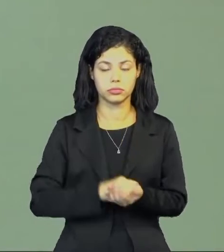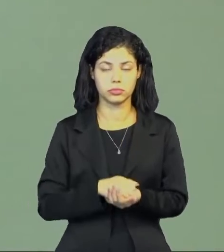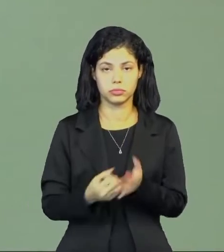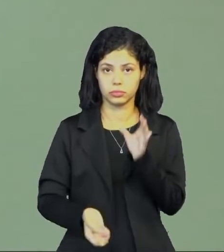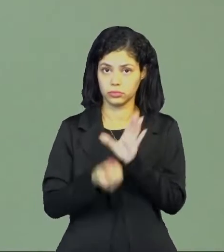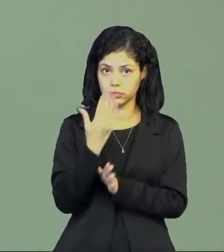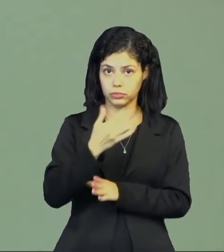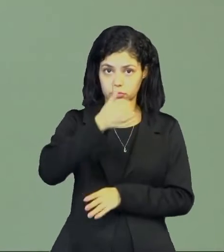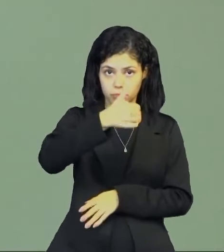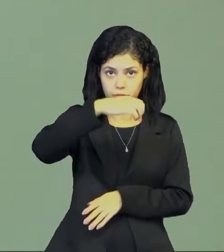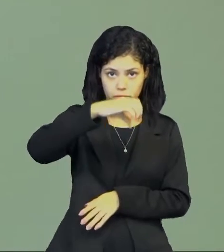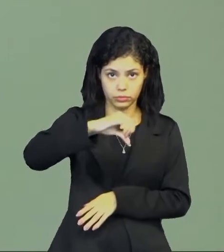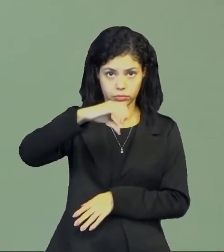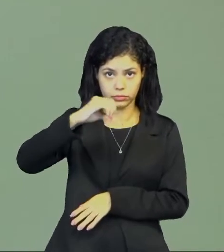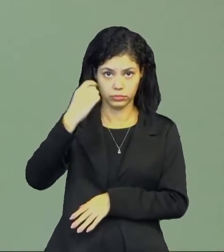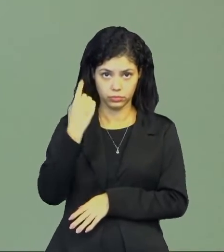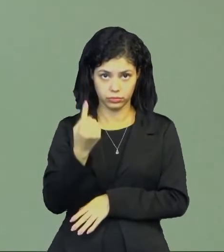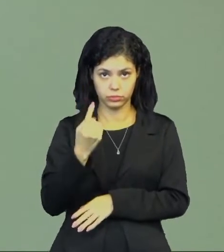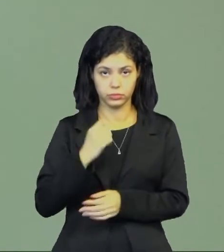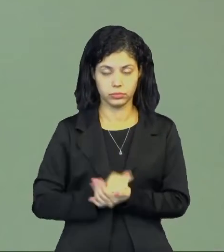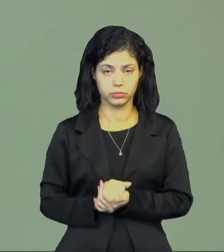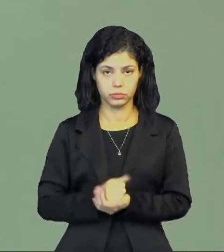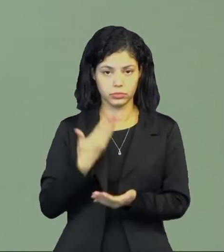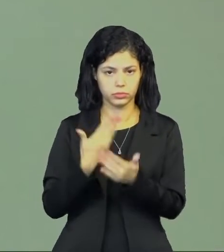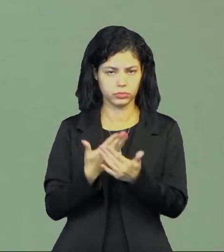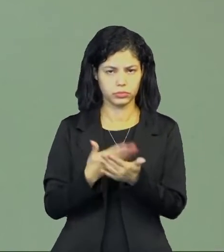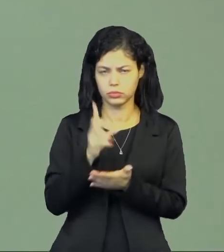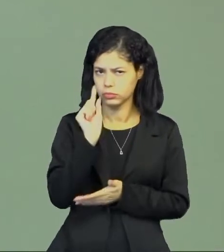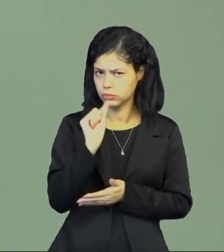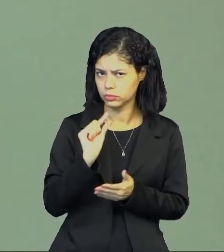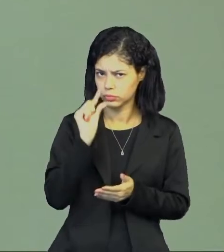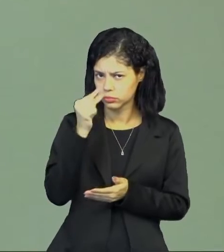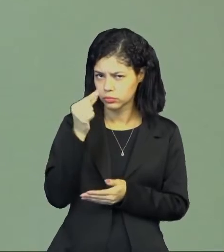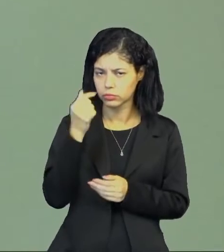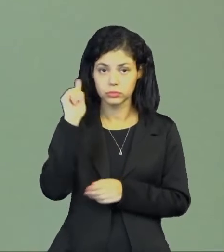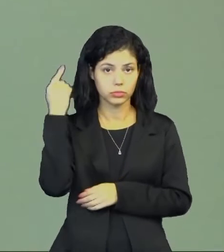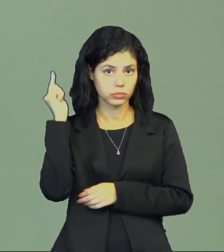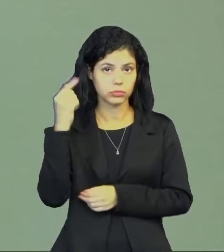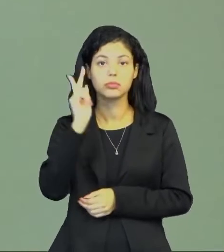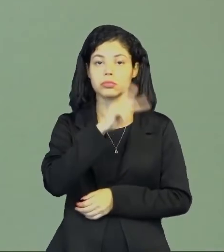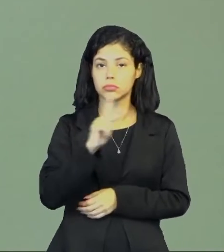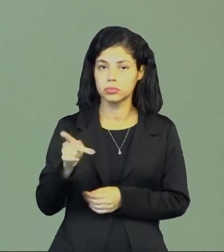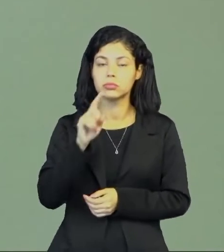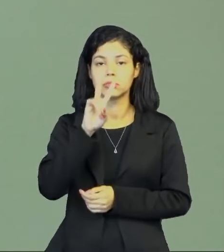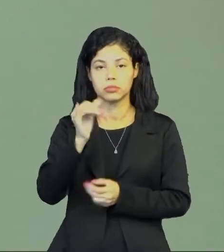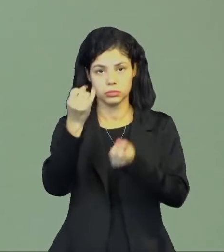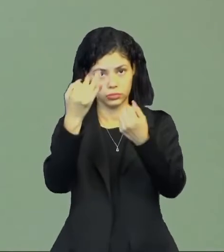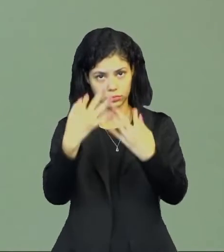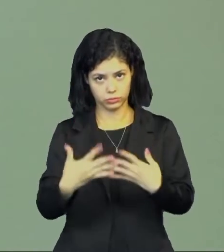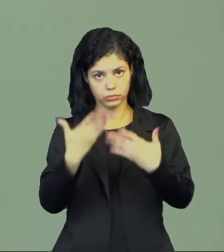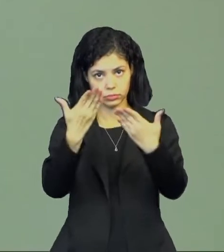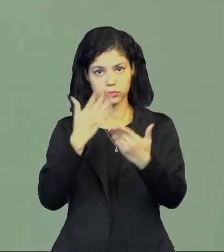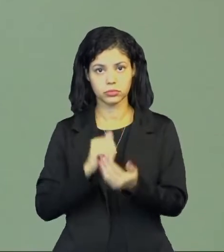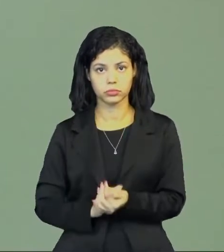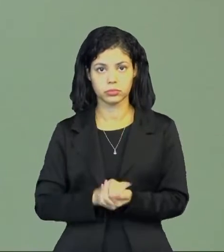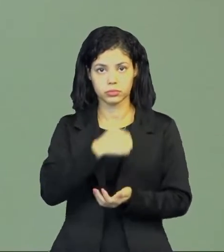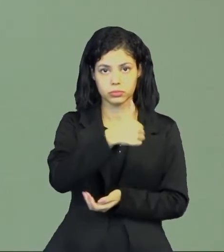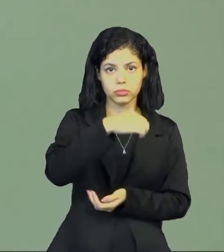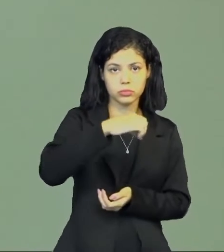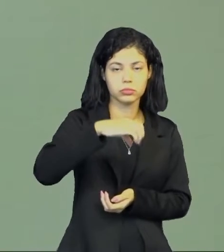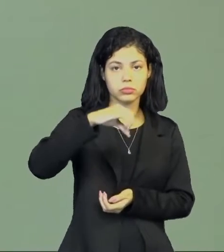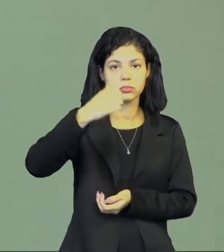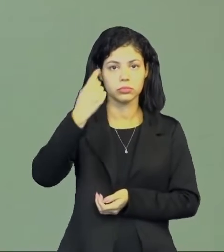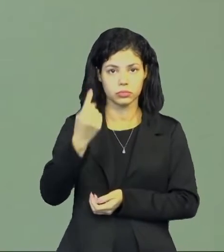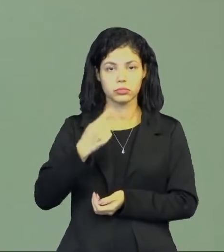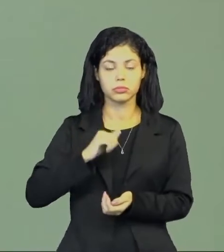ele foi criado em 1991, né? Se você for estudar um pouco de geografia, né, o professor de geografia vai falar isso, que em 1991, no